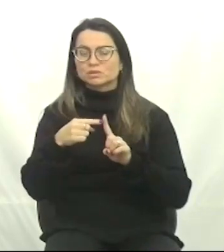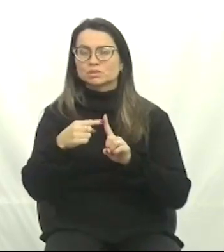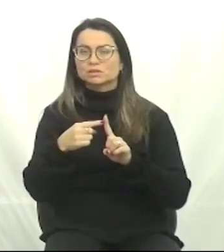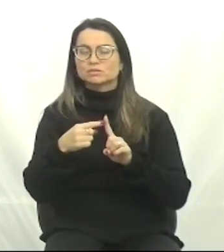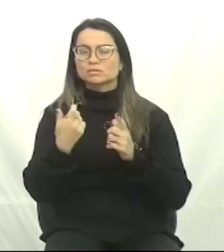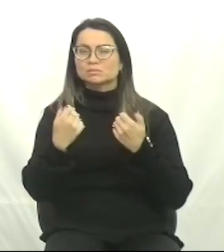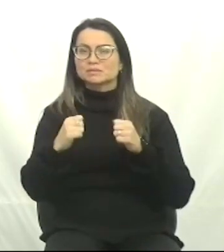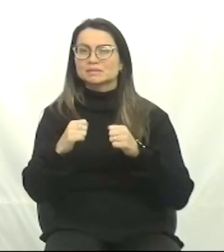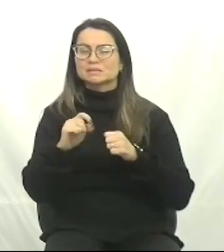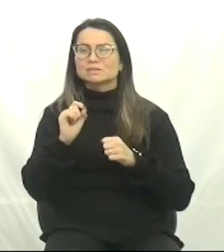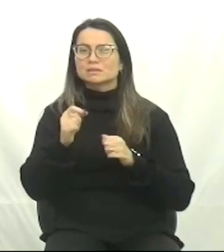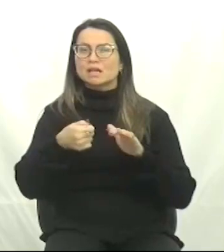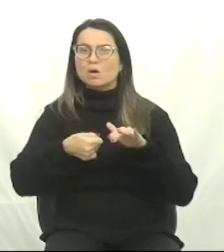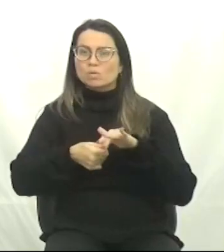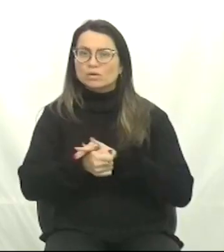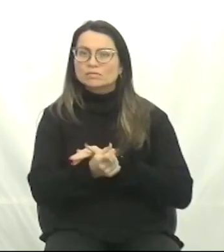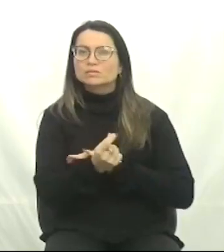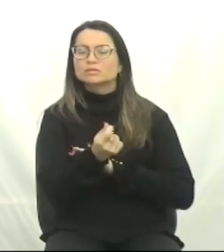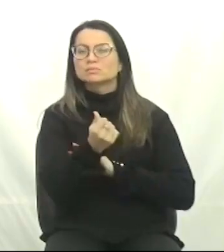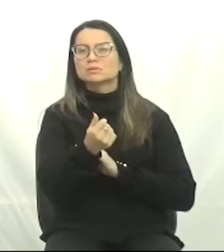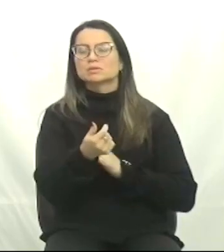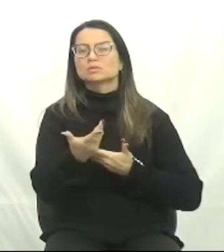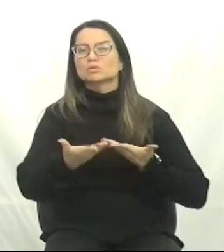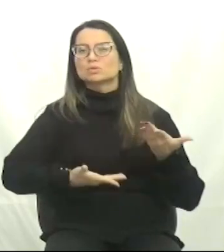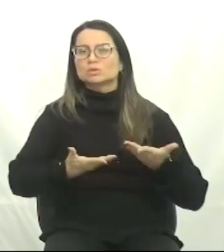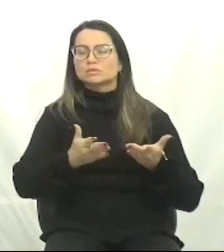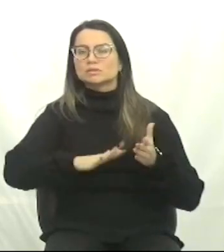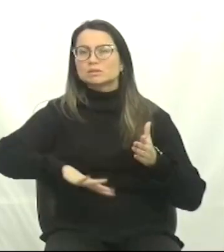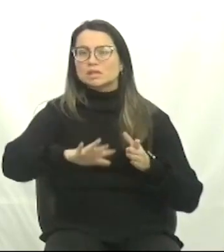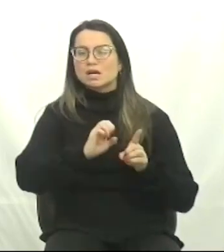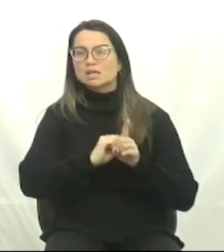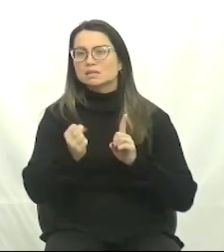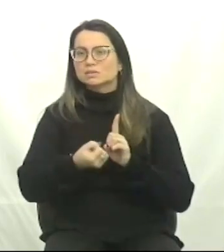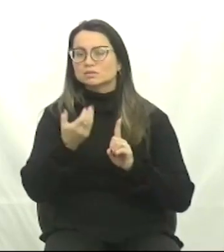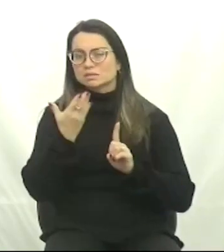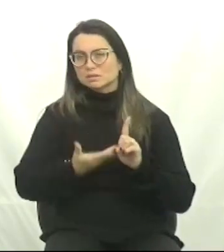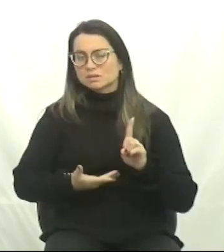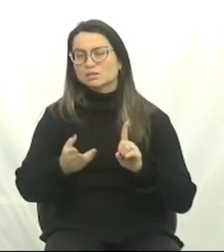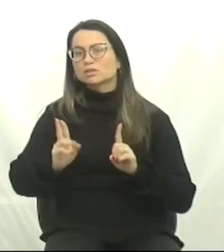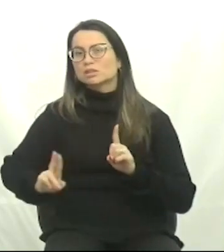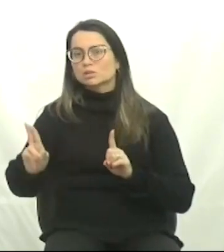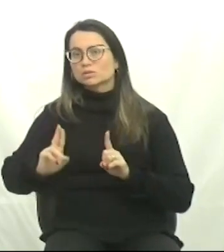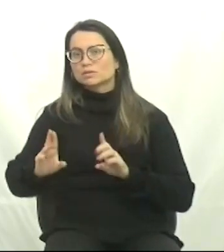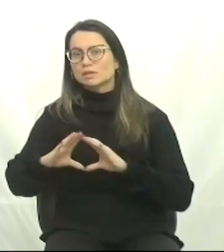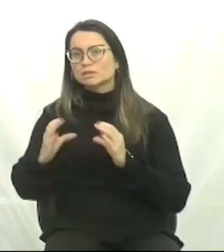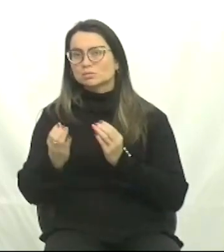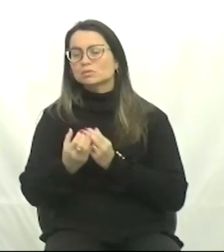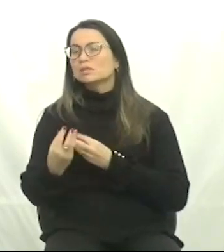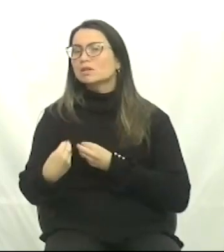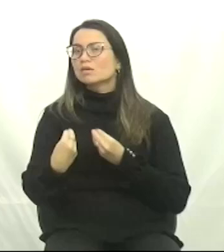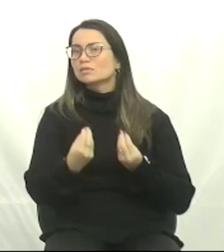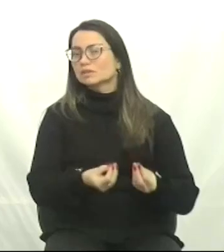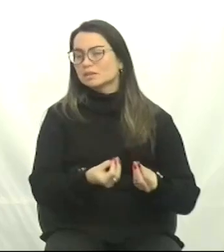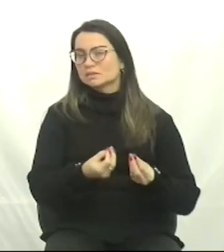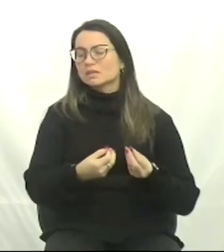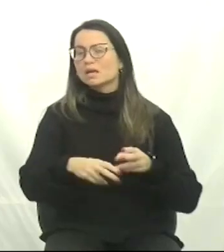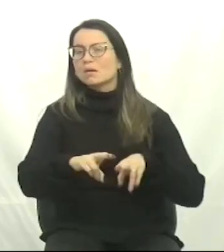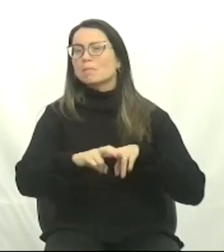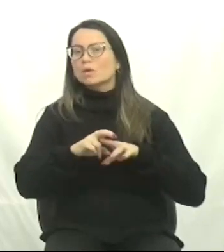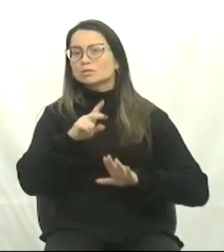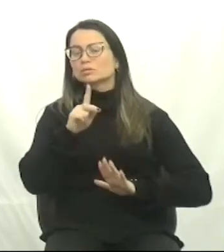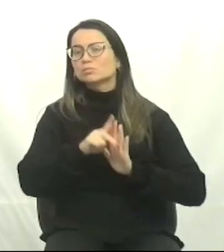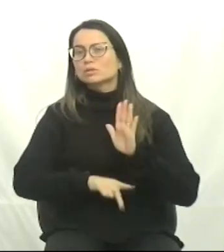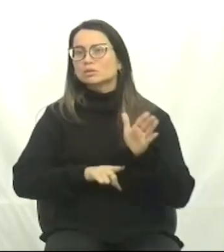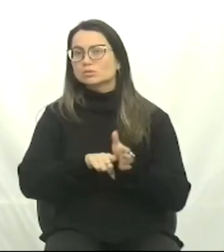seu investimento em serviços sociais prestados pelas universidades através de projetos de pesquisa e